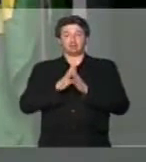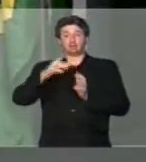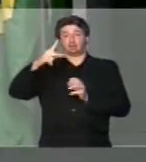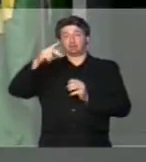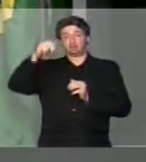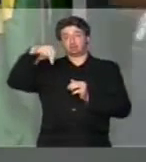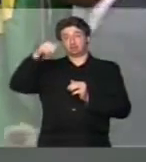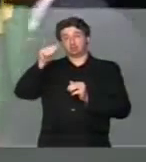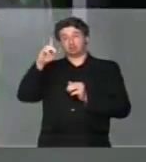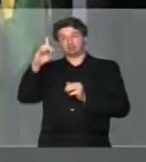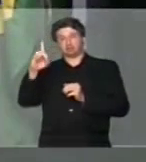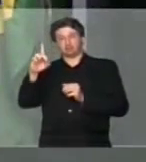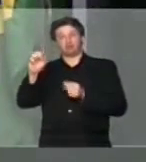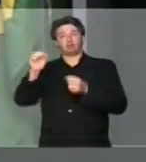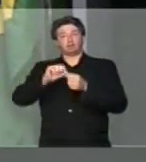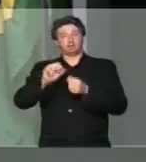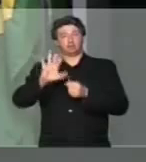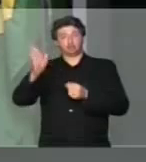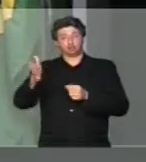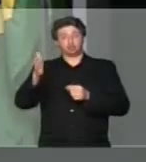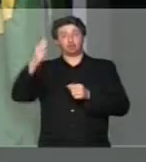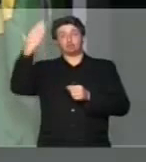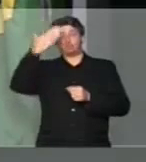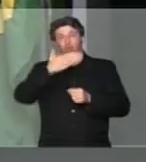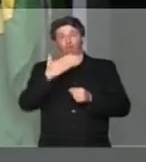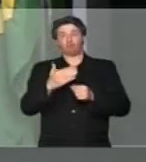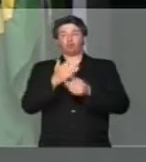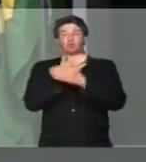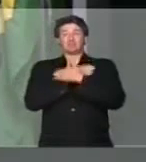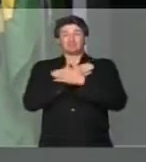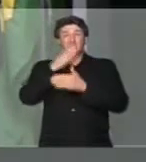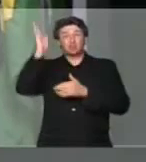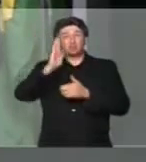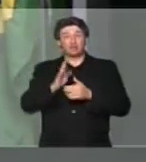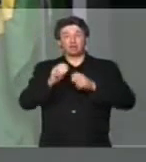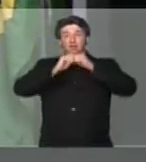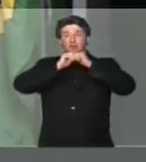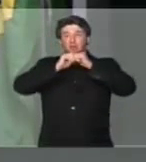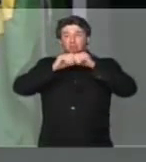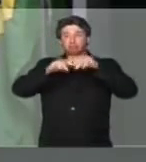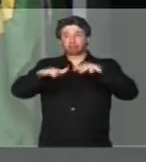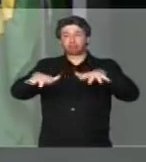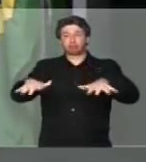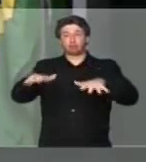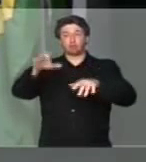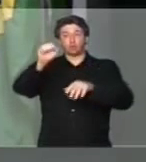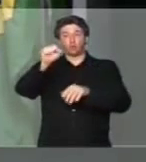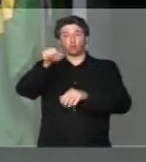PNAD lançou e demonstrou que a taxa de desemprego atinge